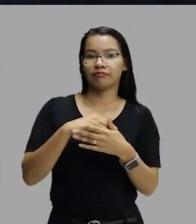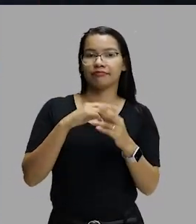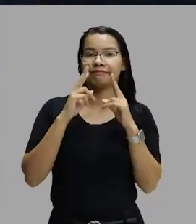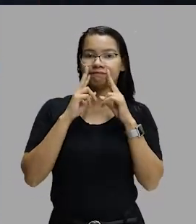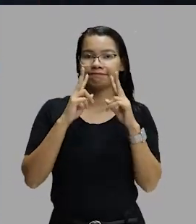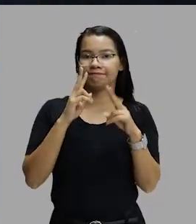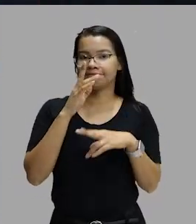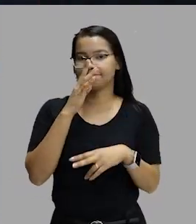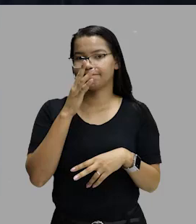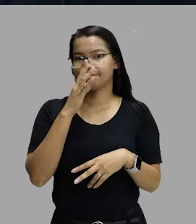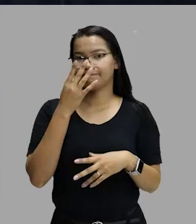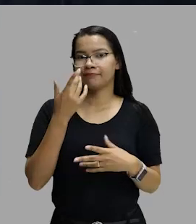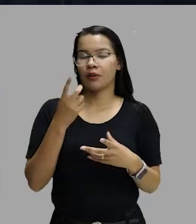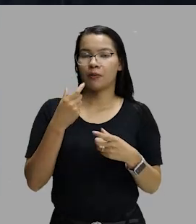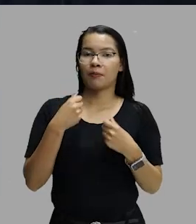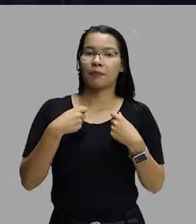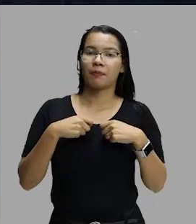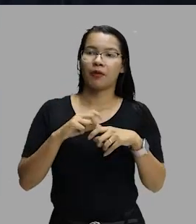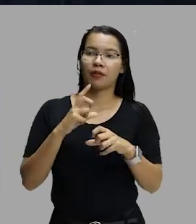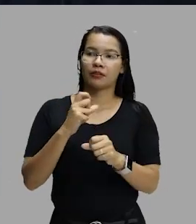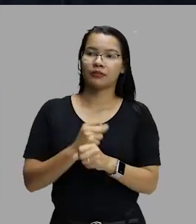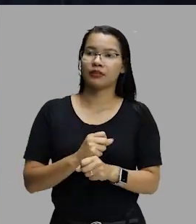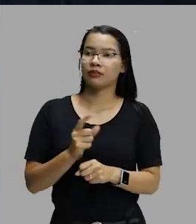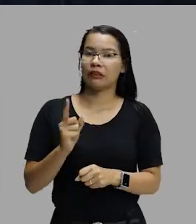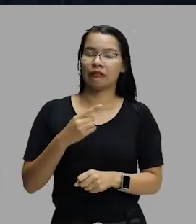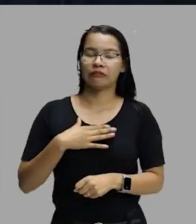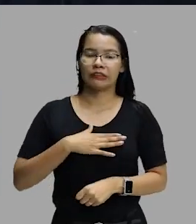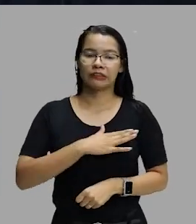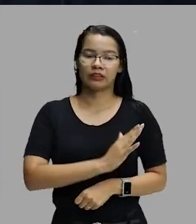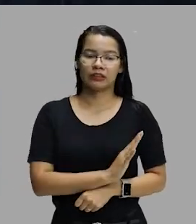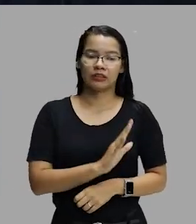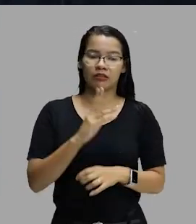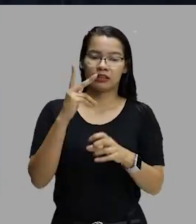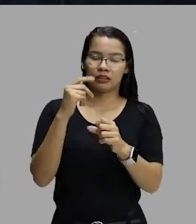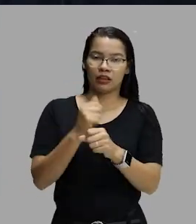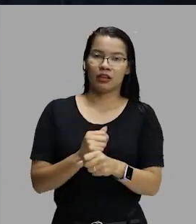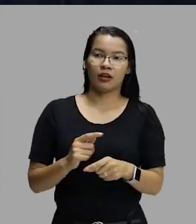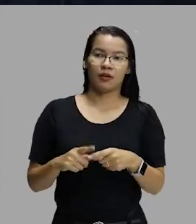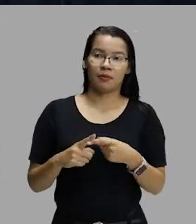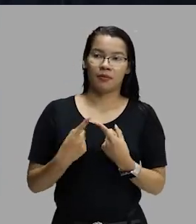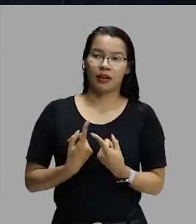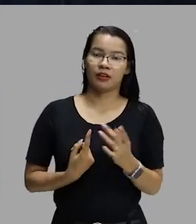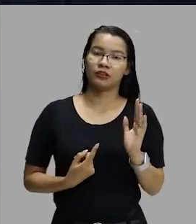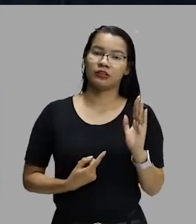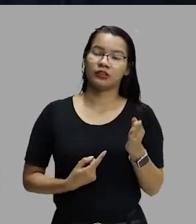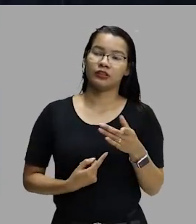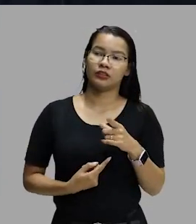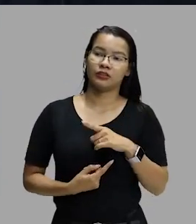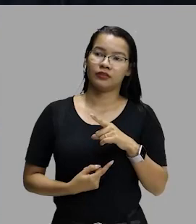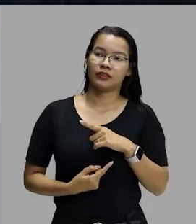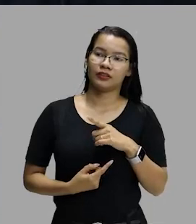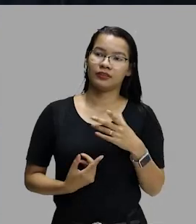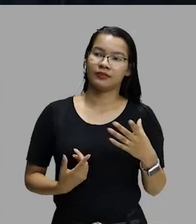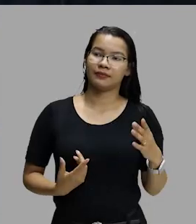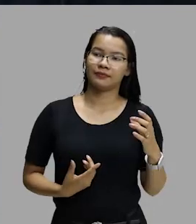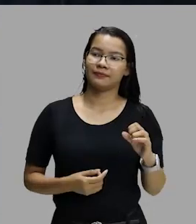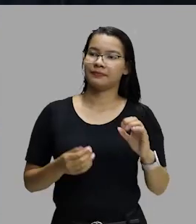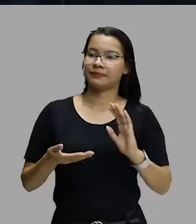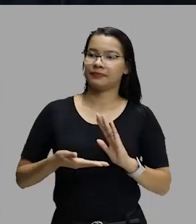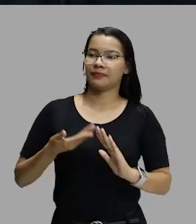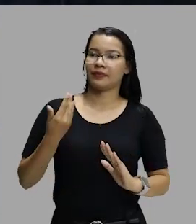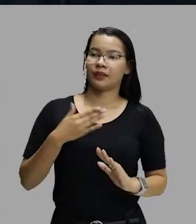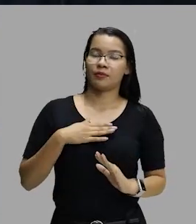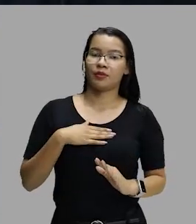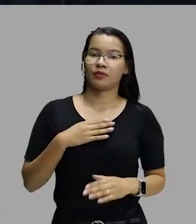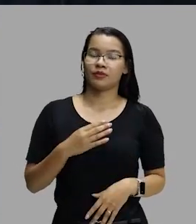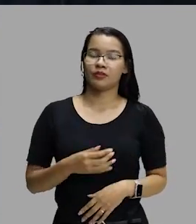porque eu não gostei do resultado. Embora já houvesse classificação para o meu time. Olha só, eu posso fazer um